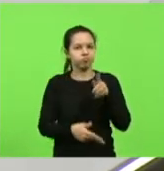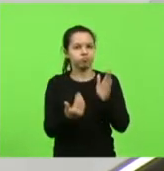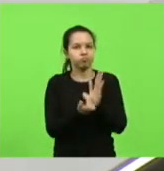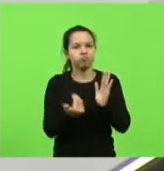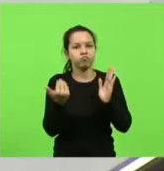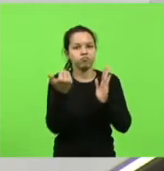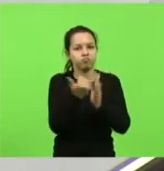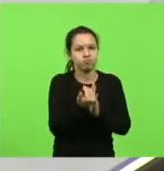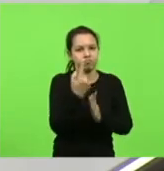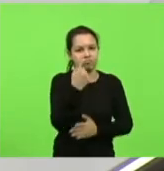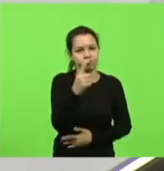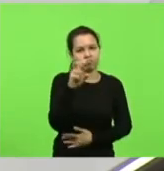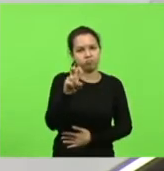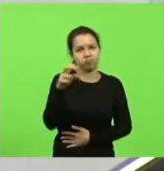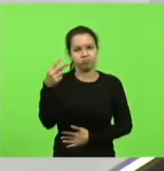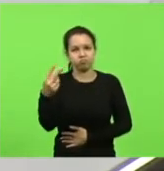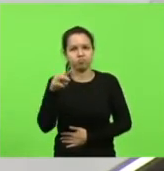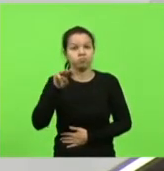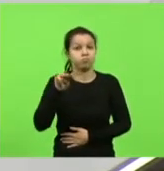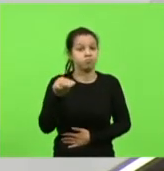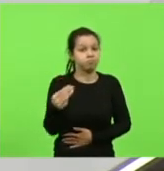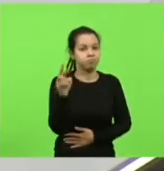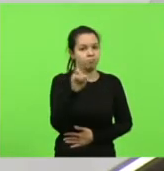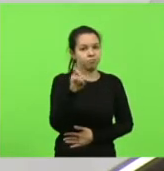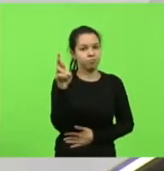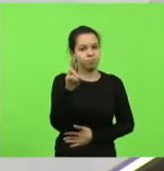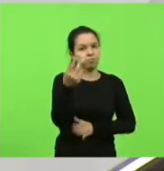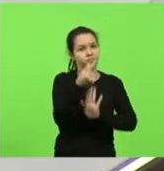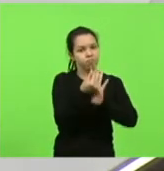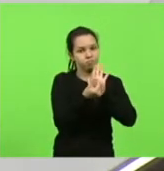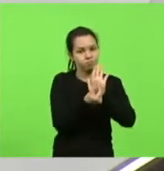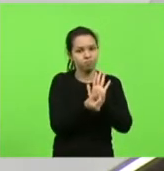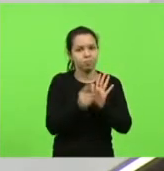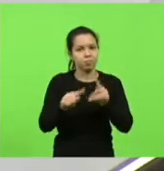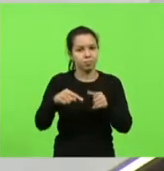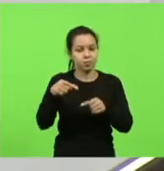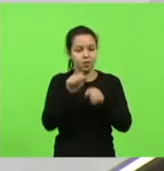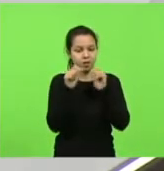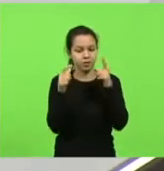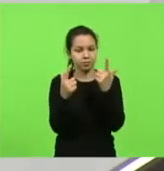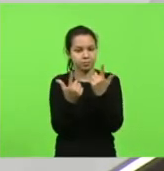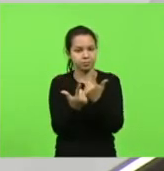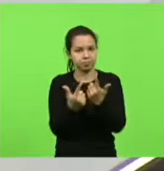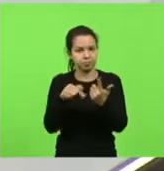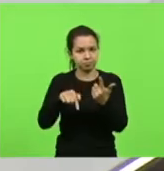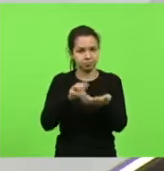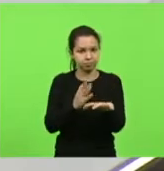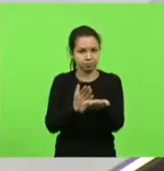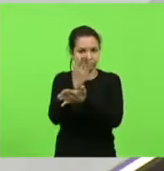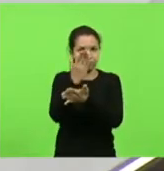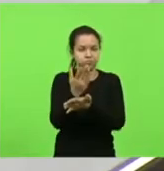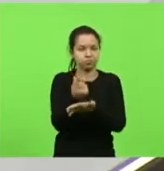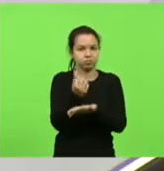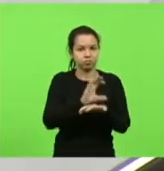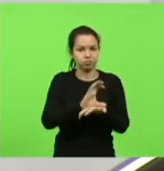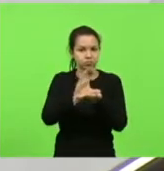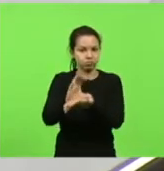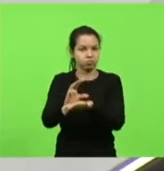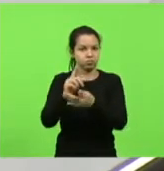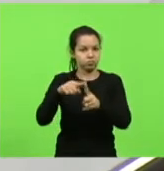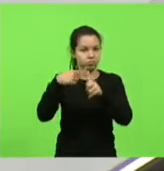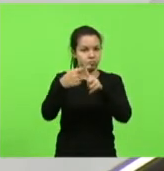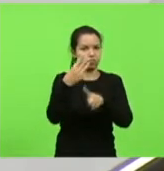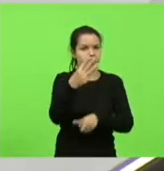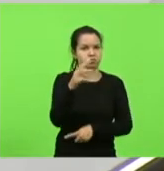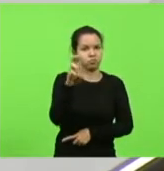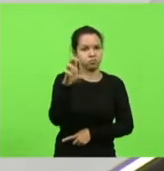milhões de reais no nosso orçamento. Depois da Assembleia Legislativa aprovar aqui o investimento de mais 350 milhões